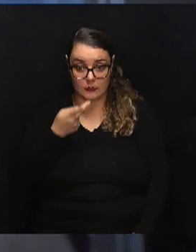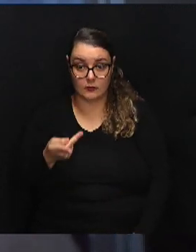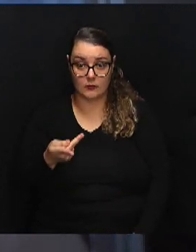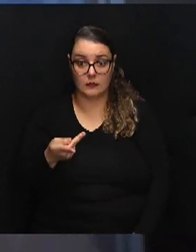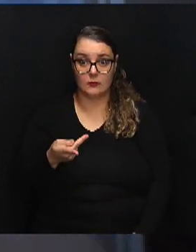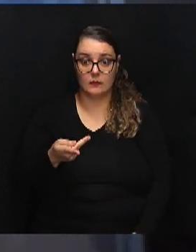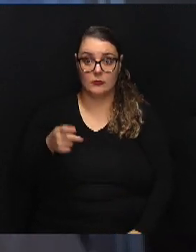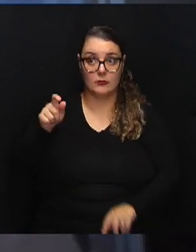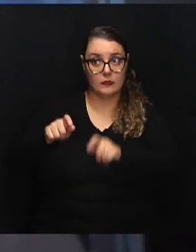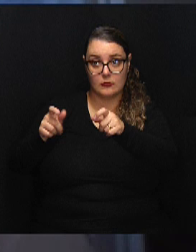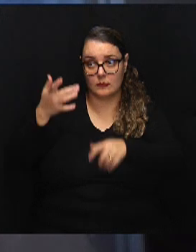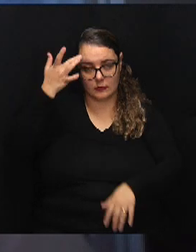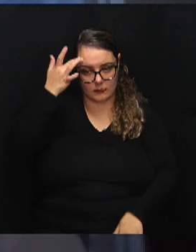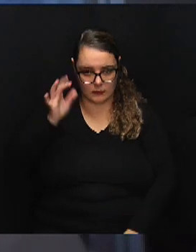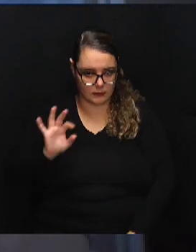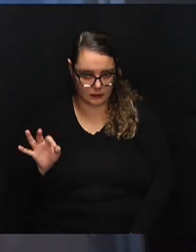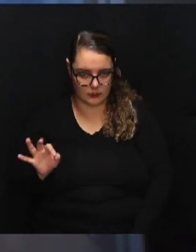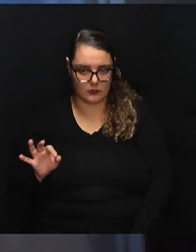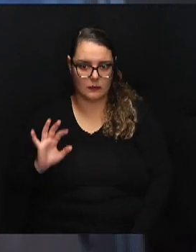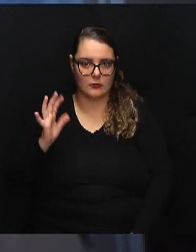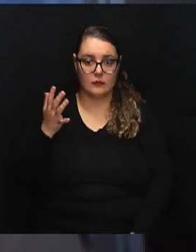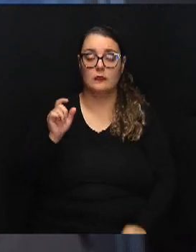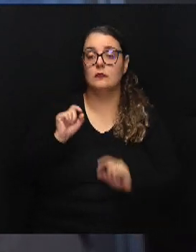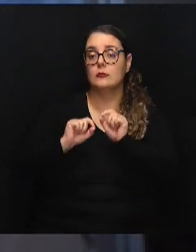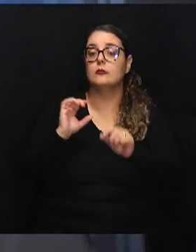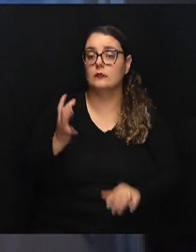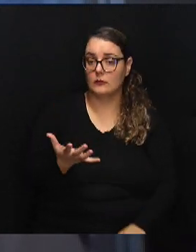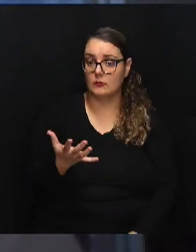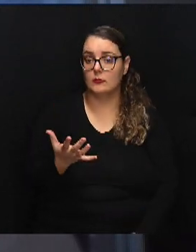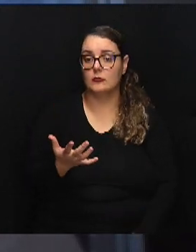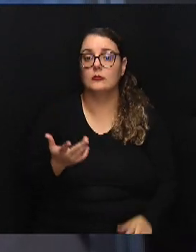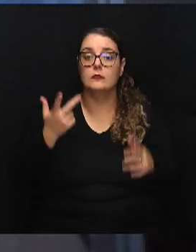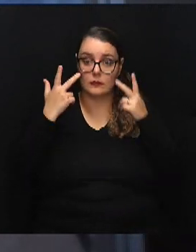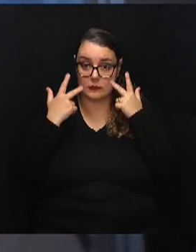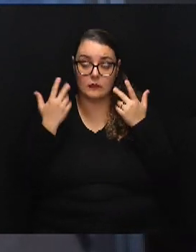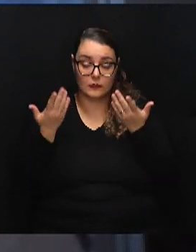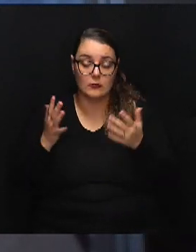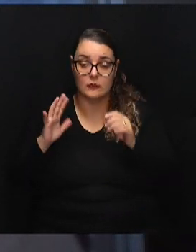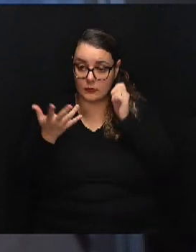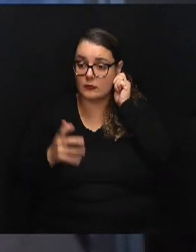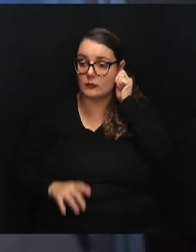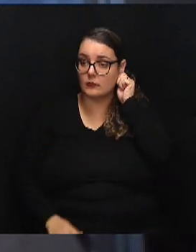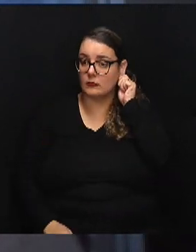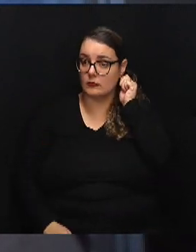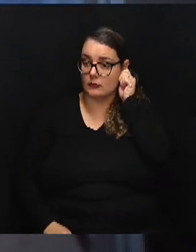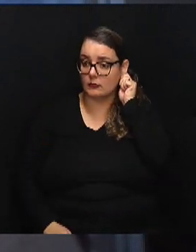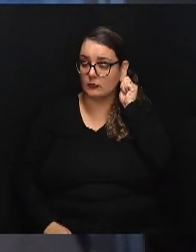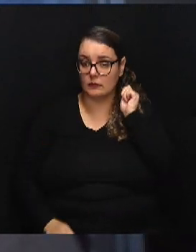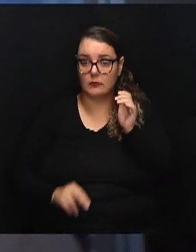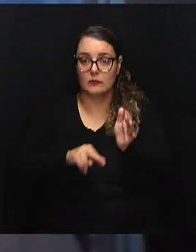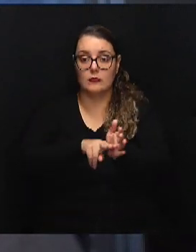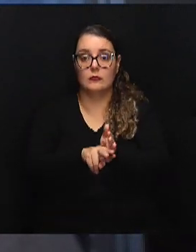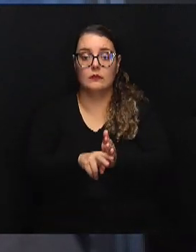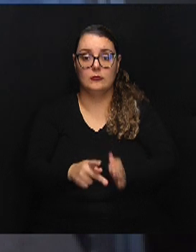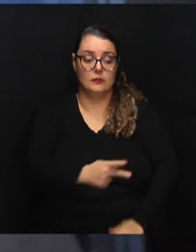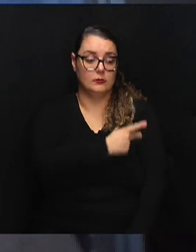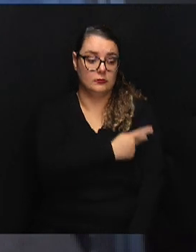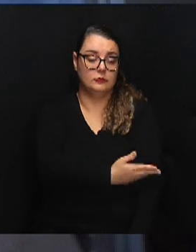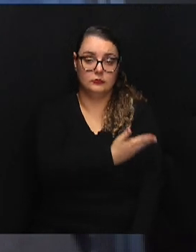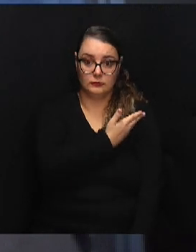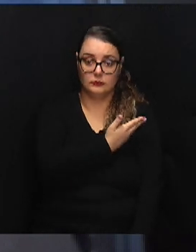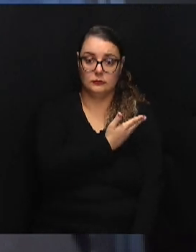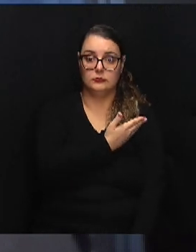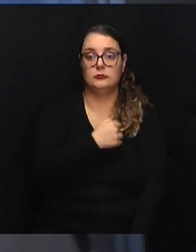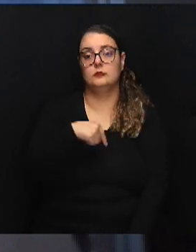leigo é que, às vezes, acontece o seguinte, bastante frequentemente, né? Se faz o diagnóstico de hipertensão, ele vai